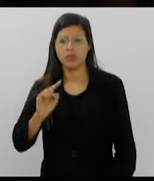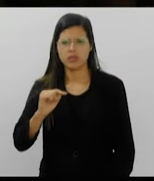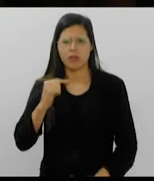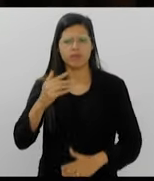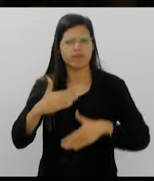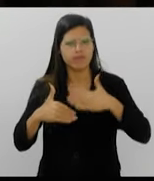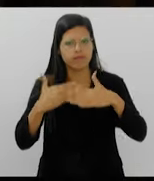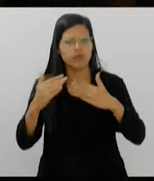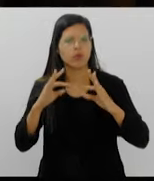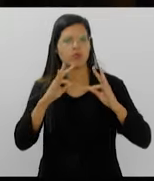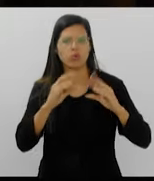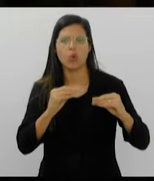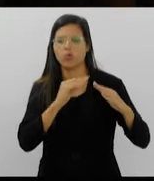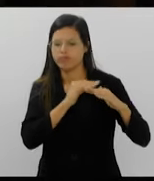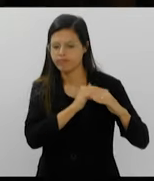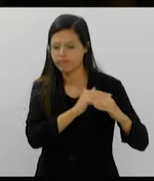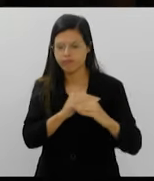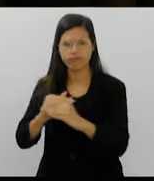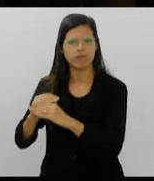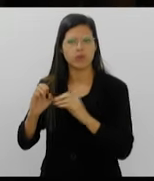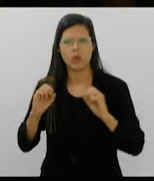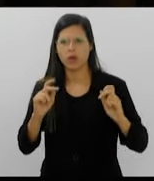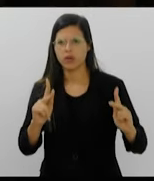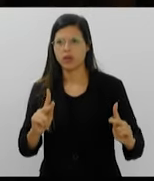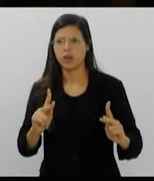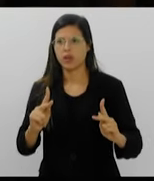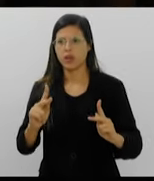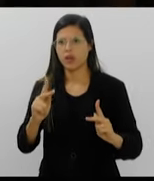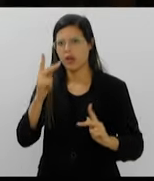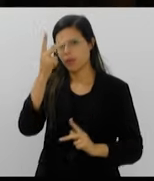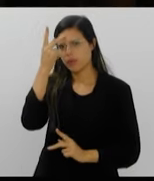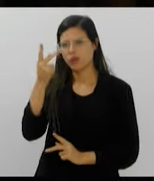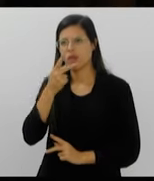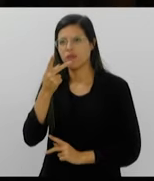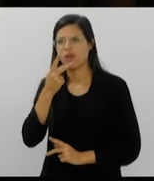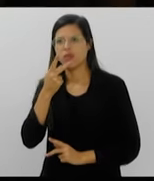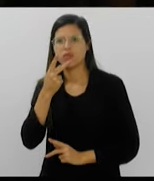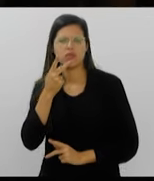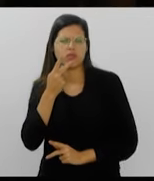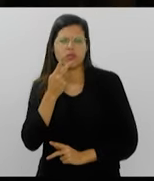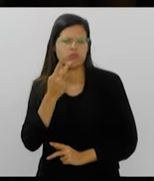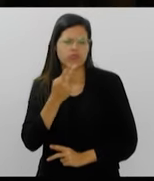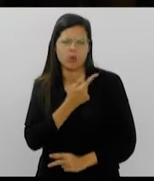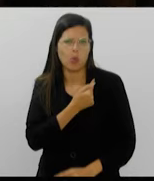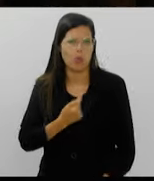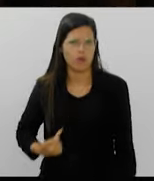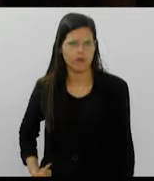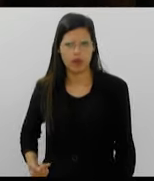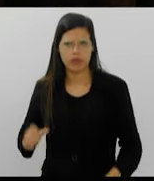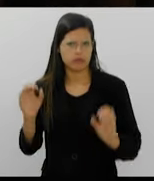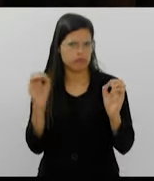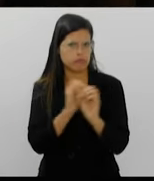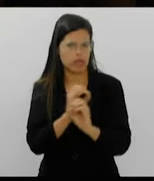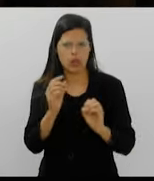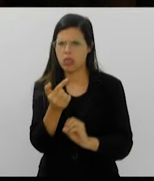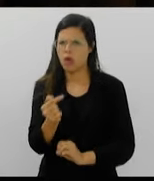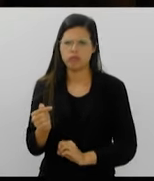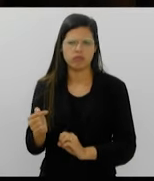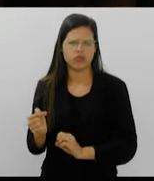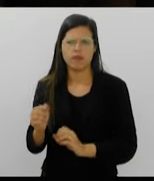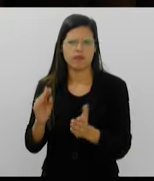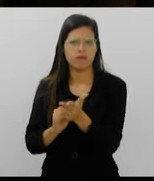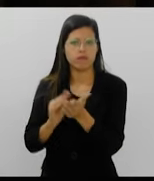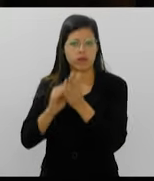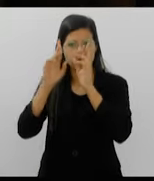equalizado, ninguém falando em governo, ninguém falando em absolutamente nada, não houve nenhum desrespeito ao resultado das